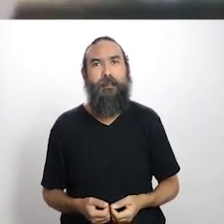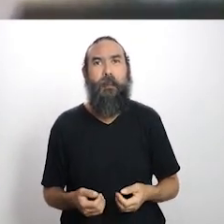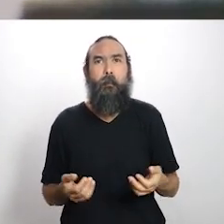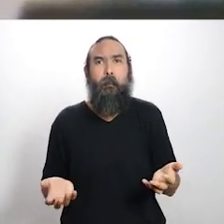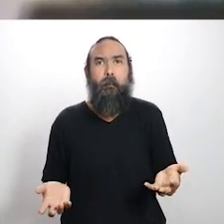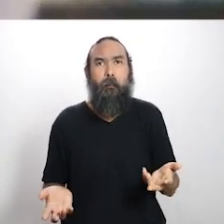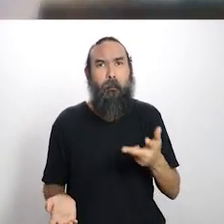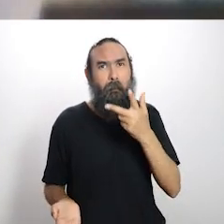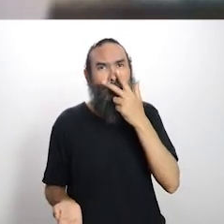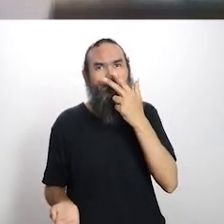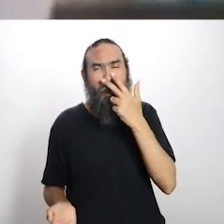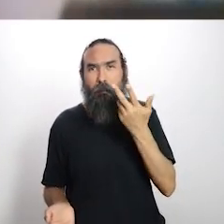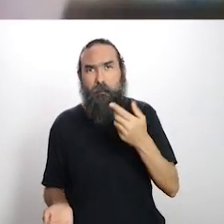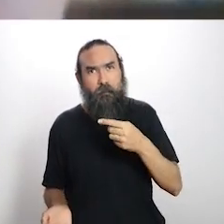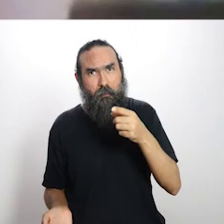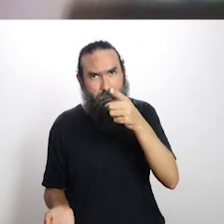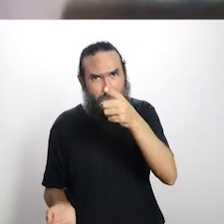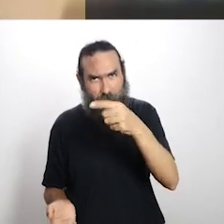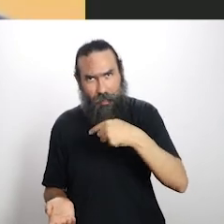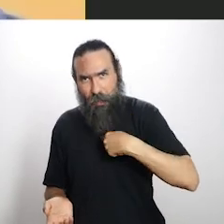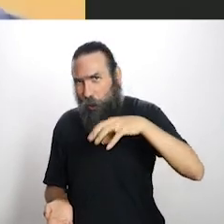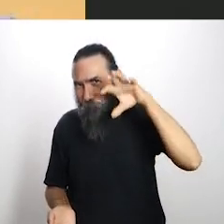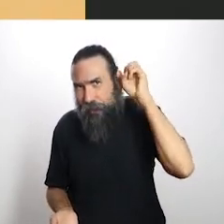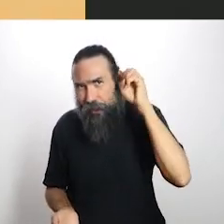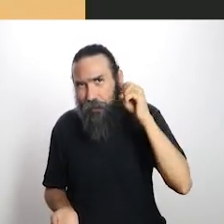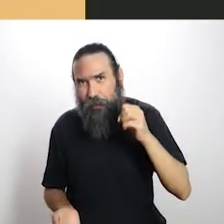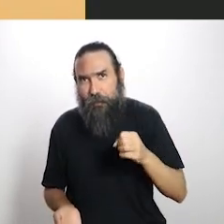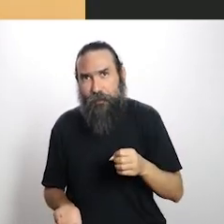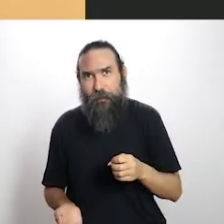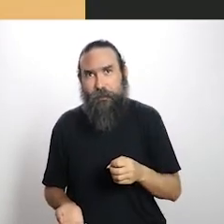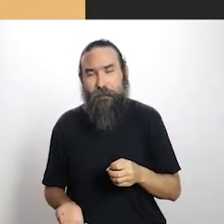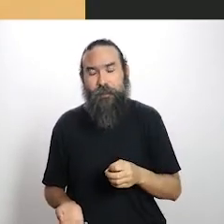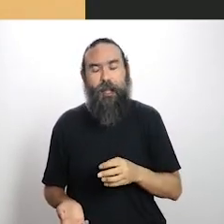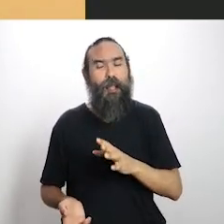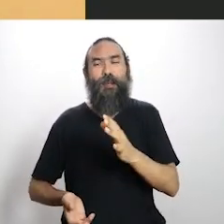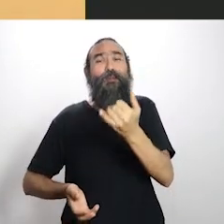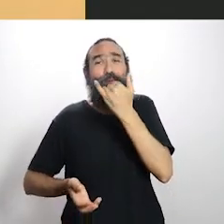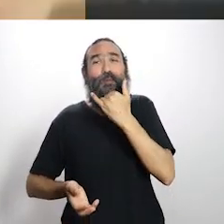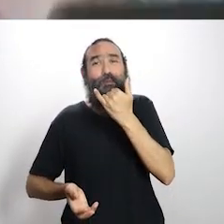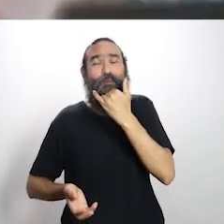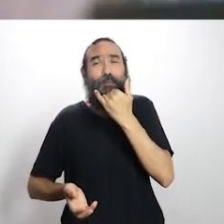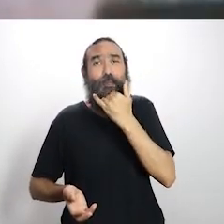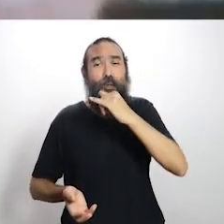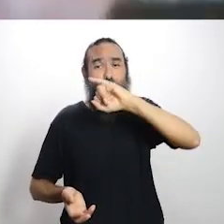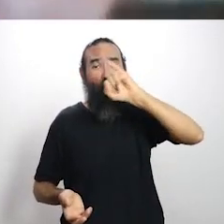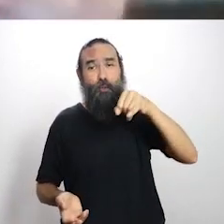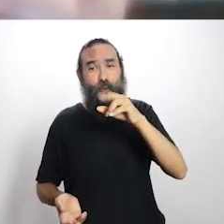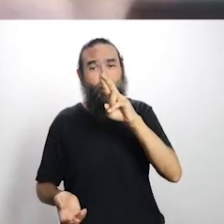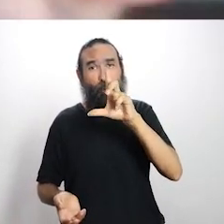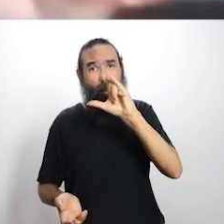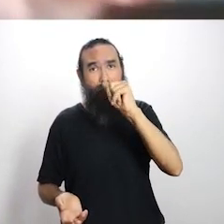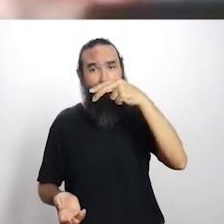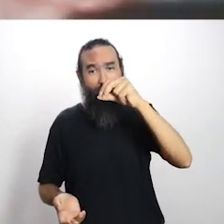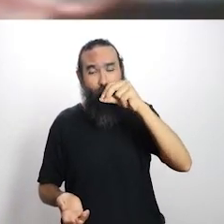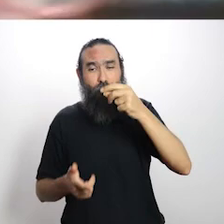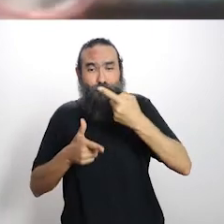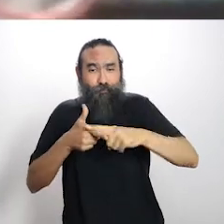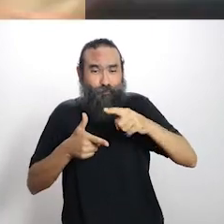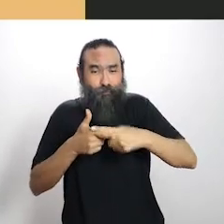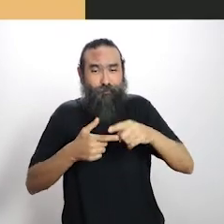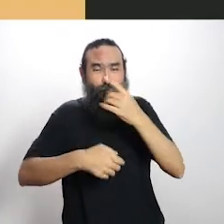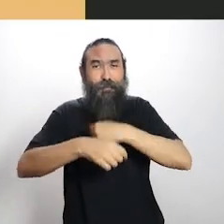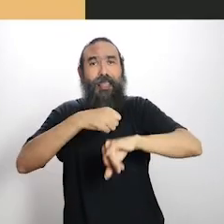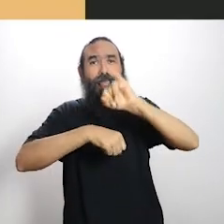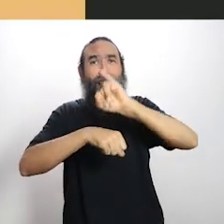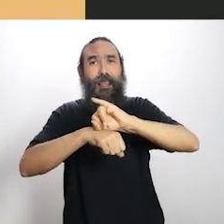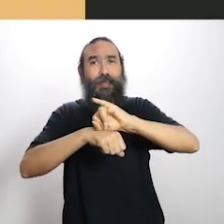travado tá certo ele está aqui mas ele tinha travado voltou voltou Juliano